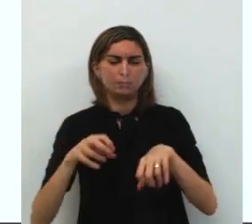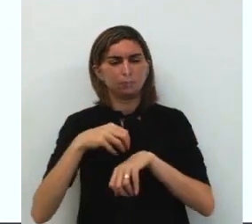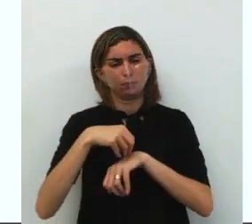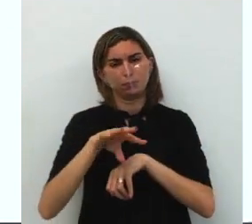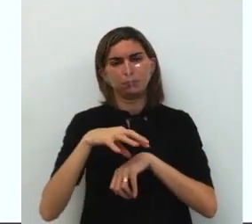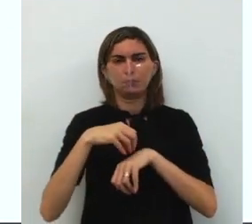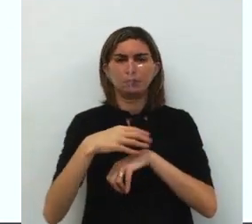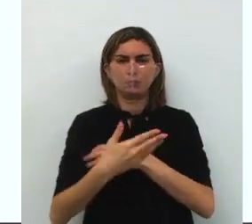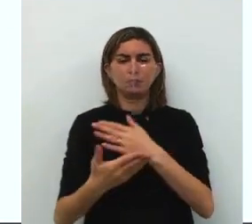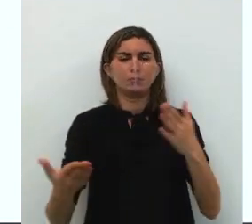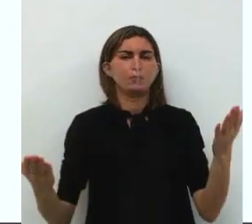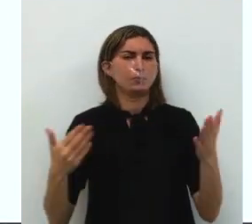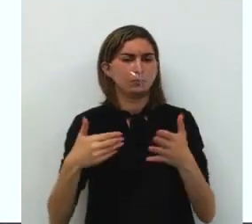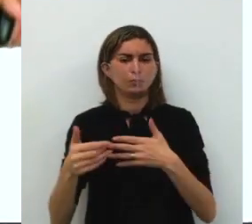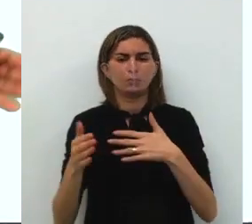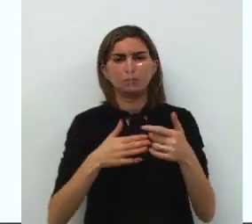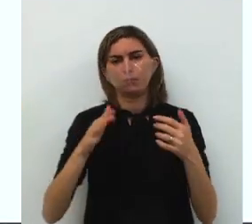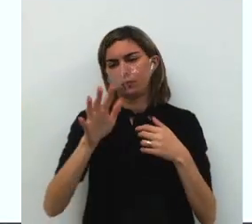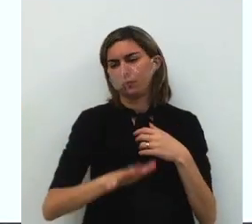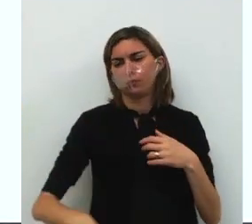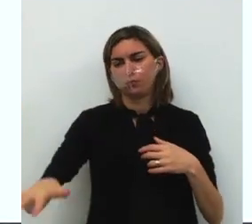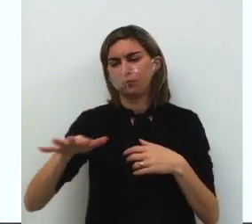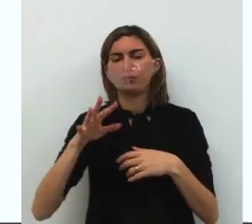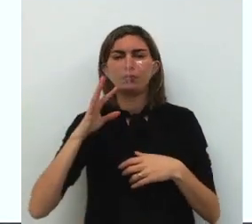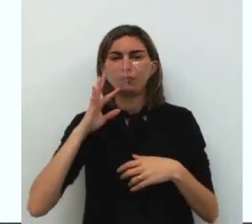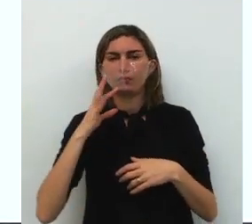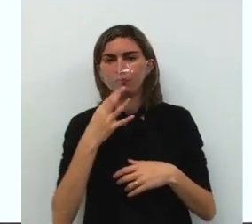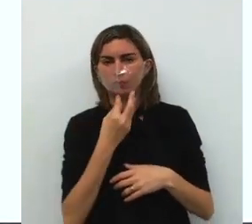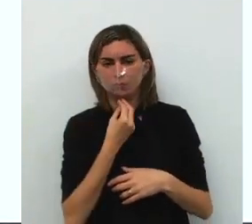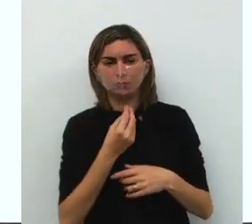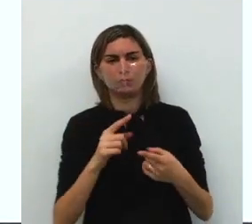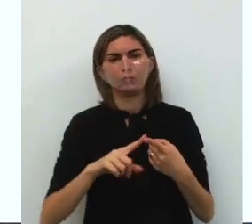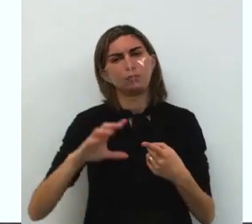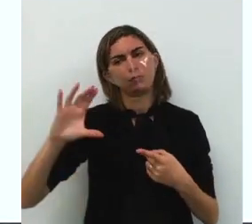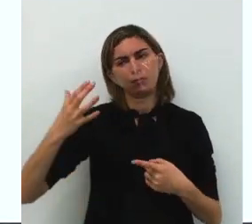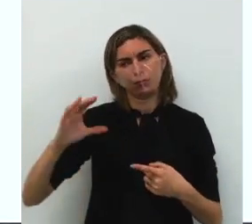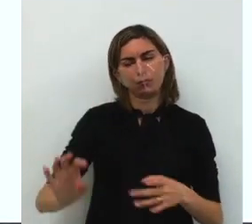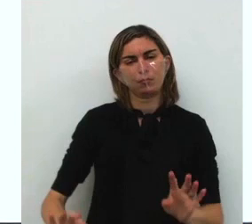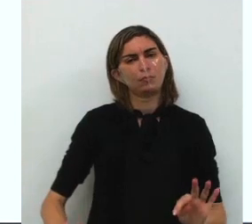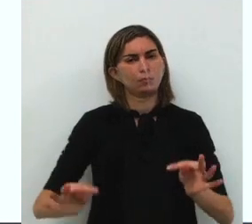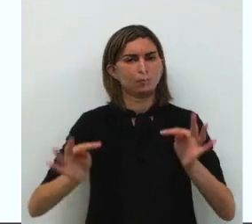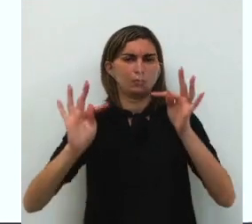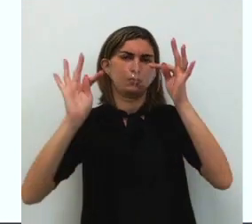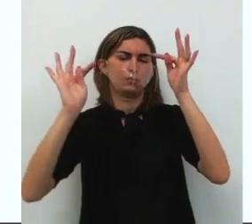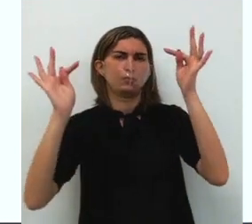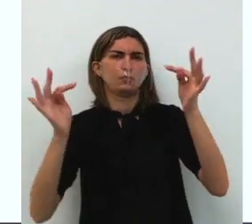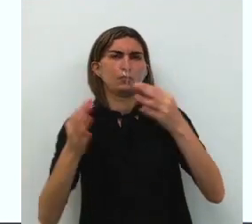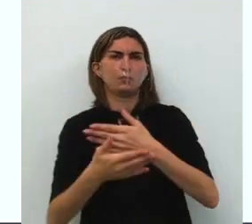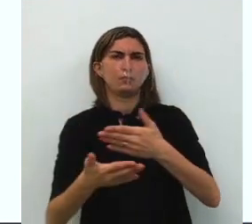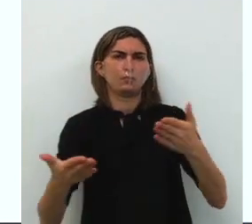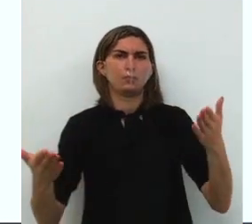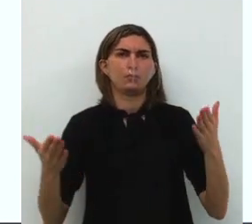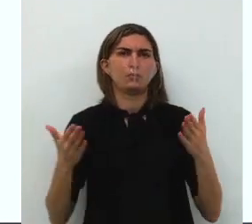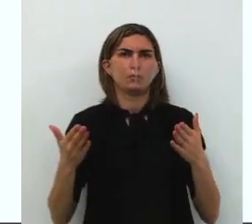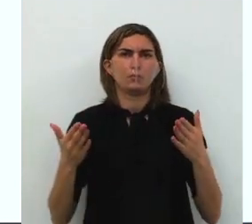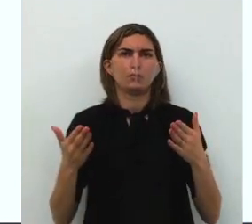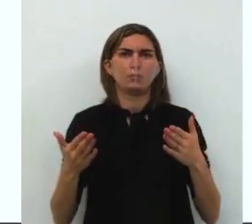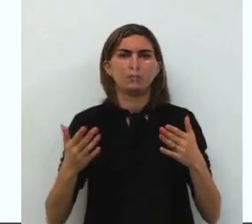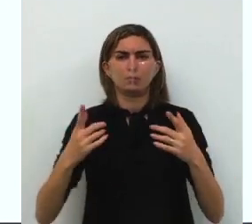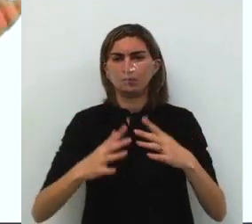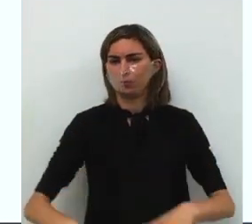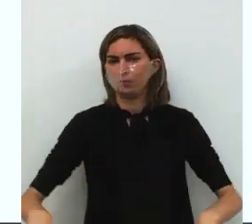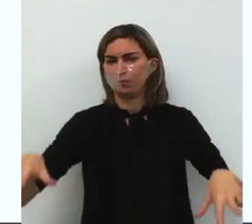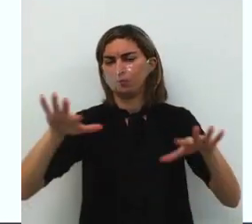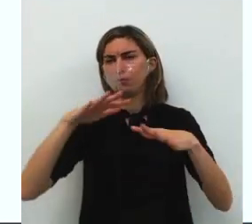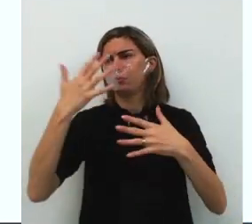serão abordados em quaisquer áreas do conhecimento, seja o quê? Ciência, tecnologia, seja